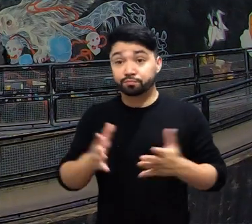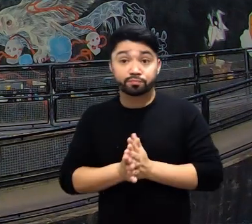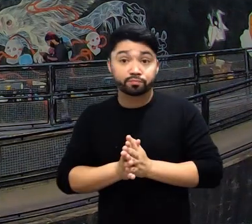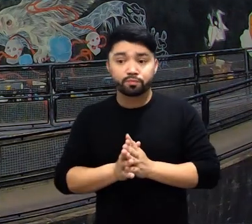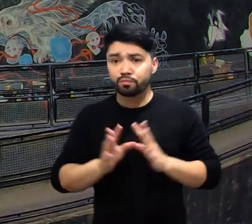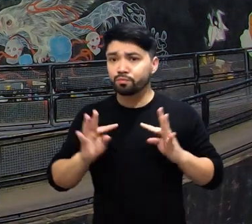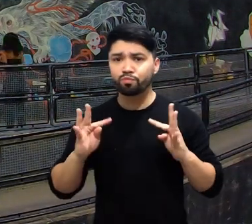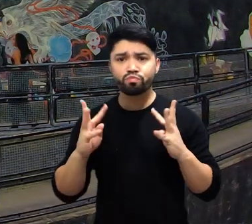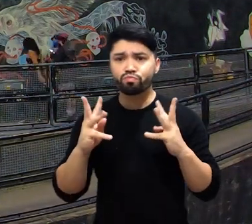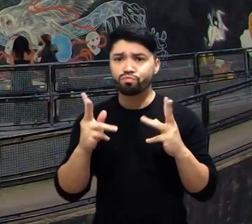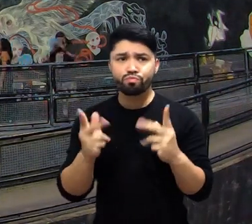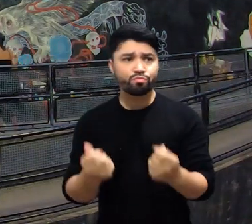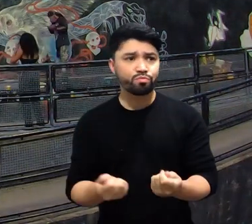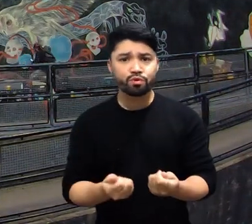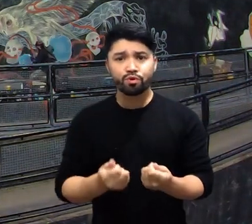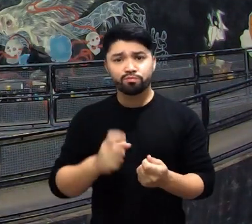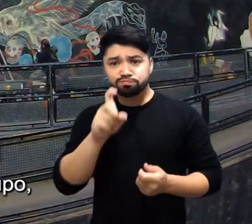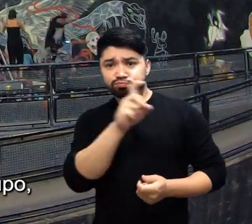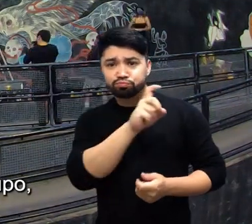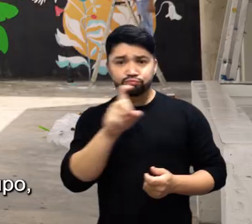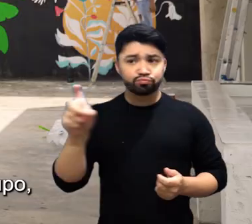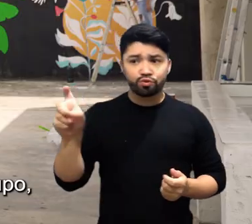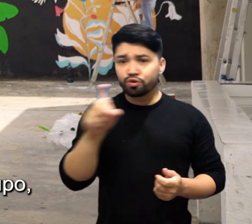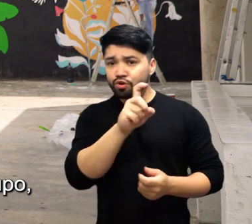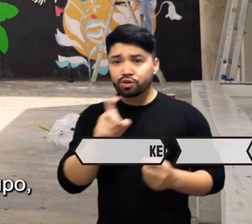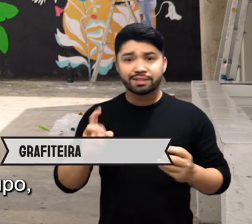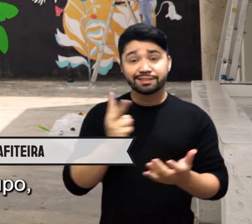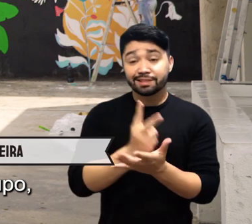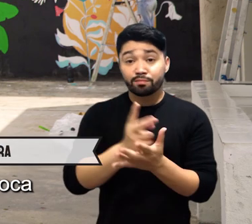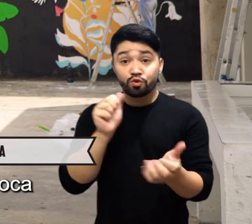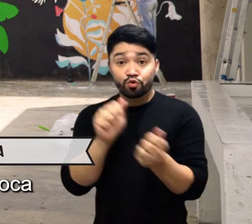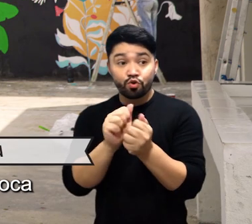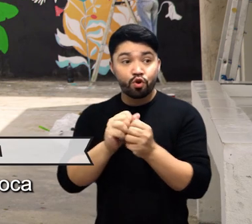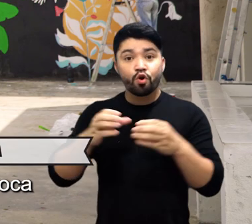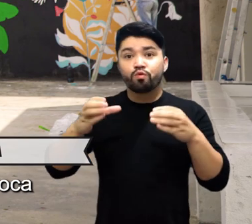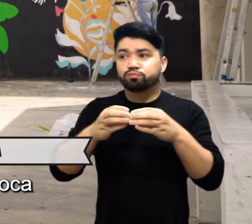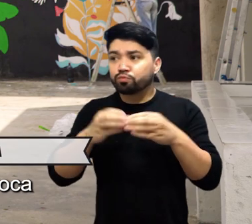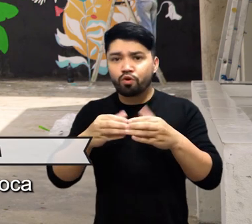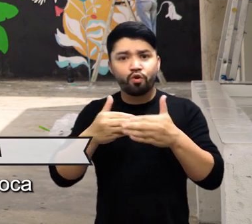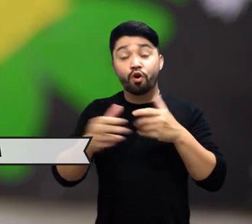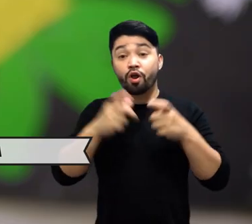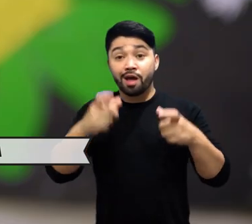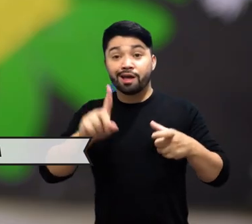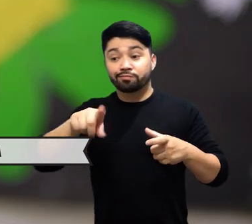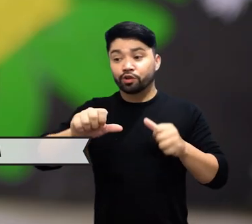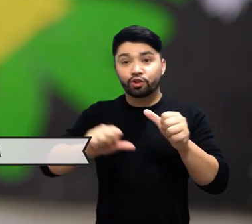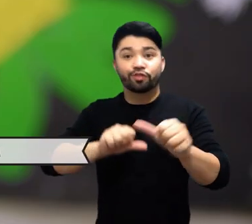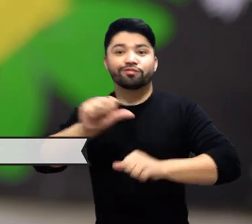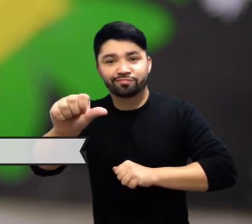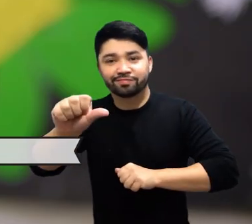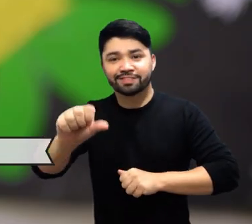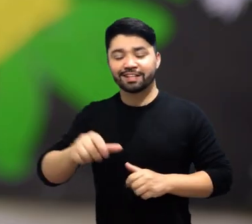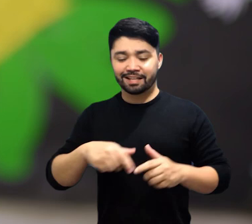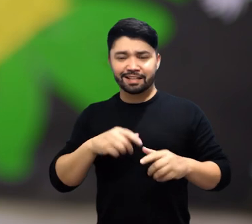é todo evento de grafite, ou toda vez que a gente se junta em grupo, independentemente do lugar, é uma troca de trabalhos,